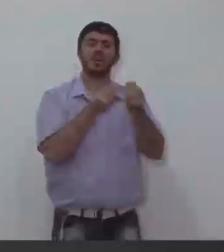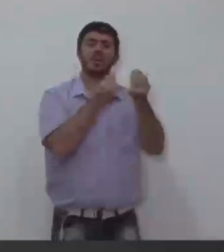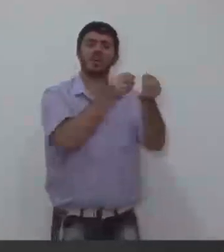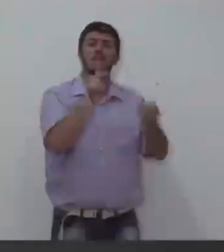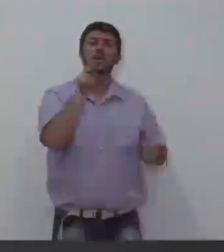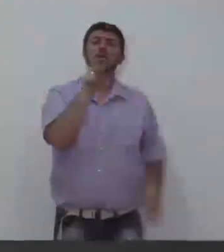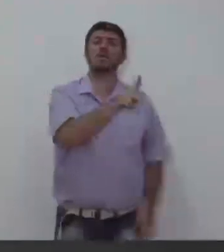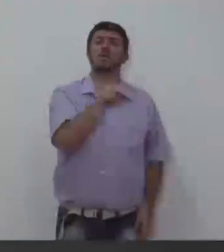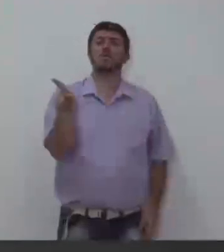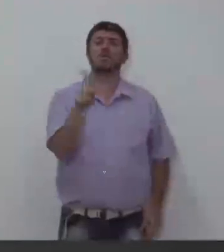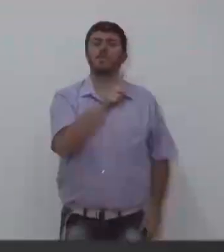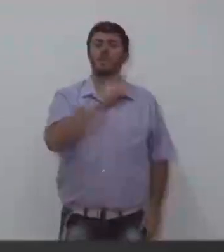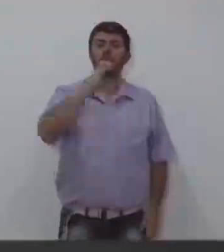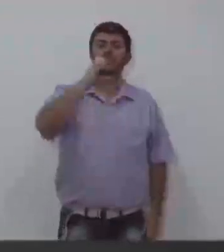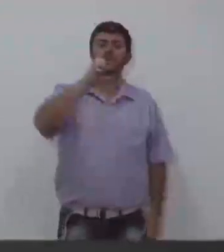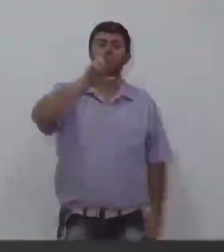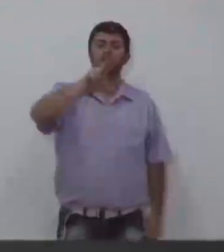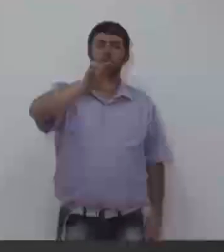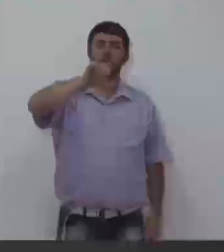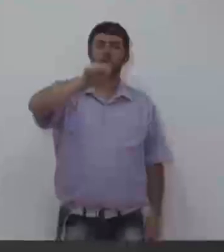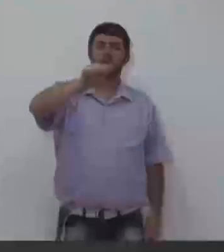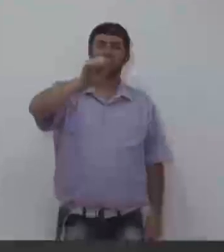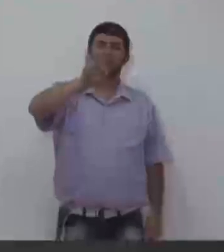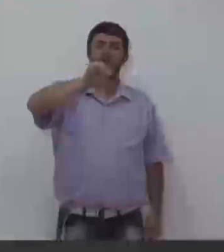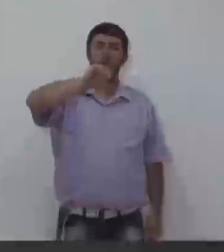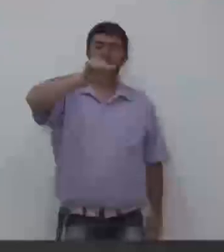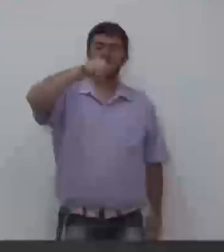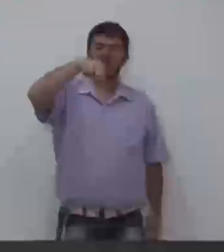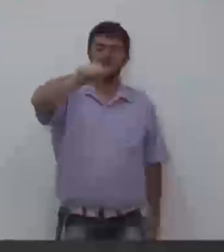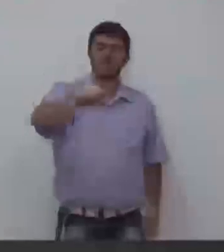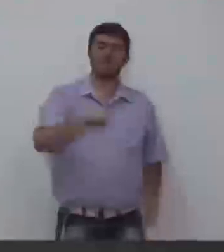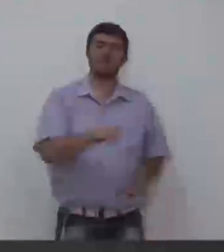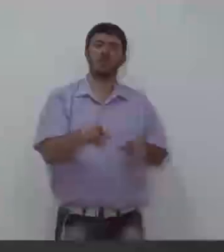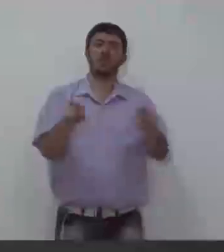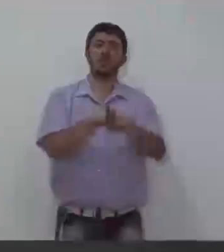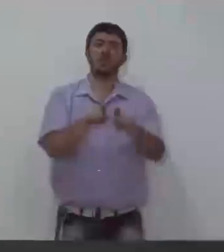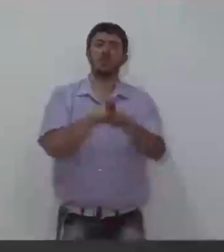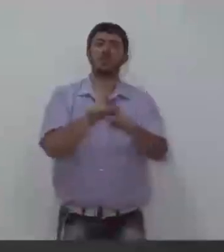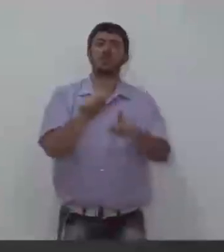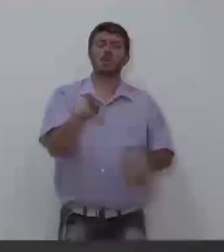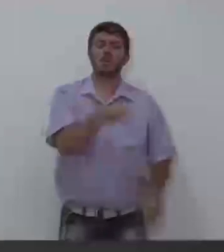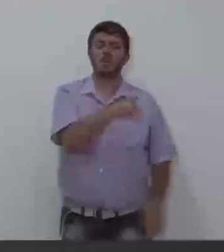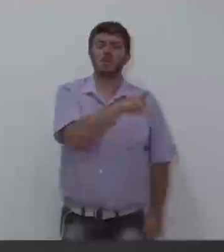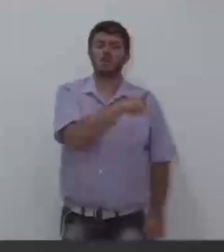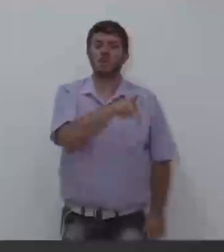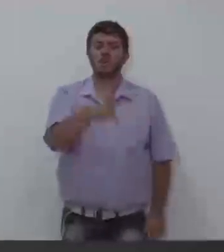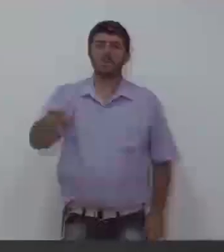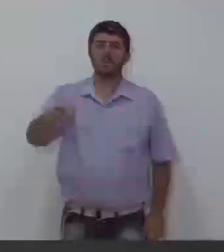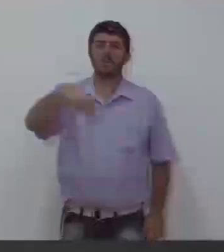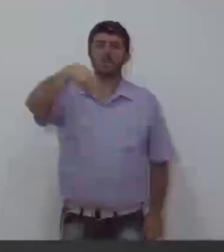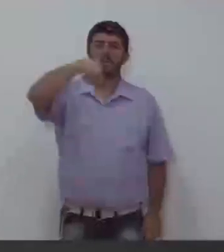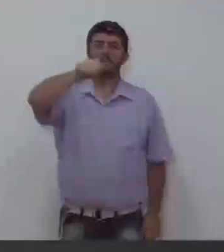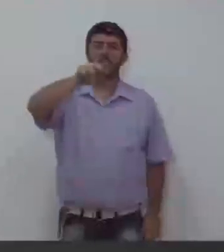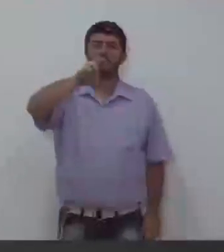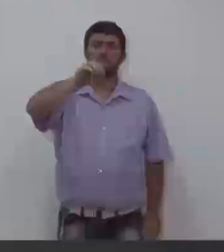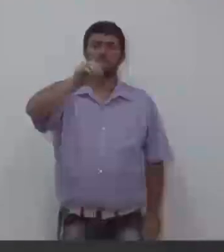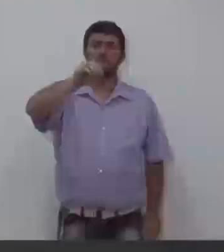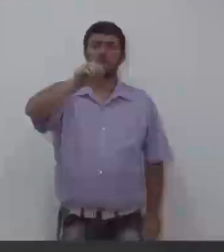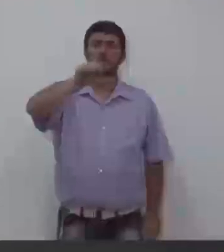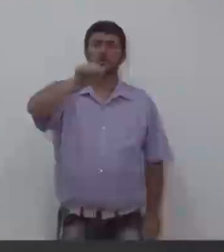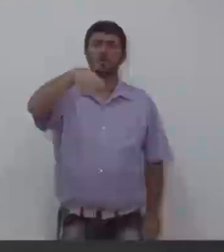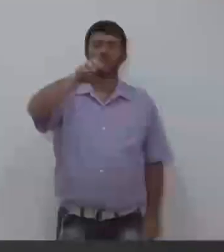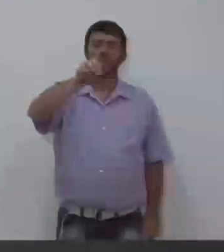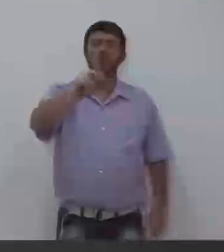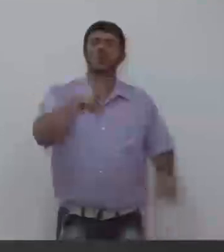professora Cristiana Roder, ao presidente Marco Antônio Maria Torres, extensiva a toda a diretoria, atletas